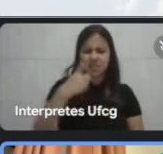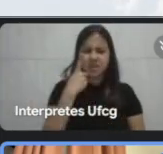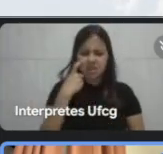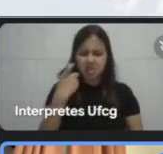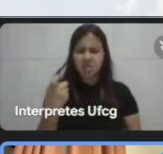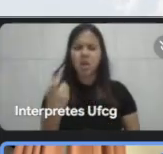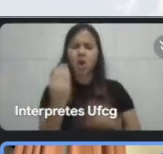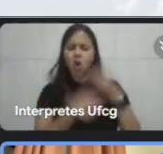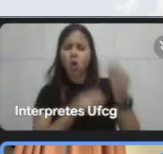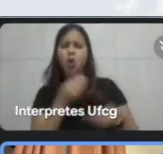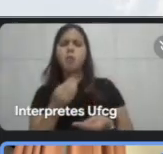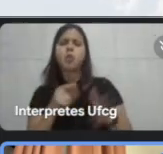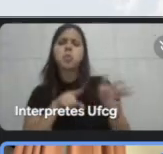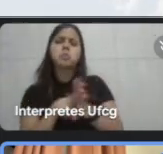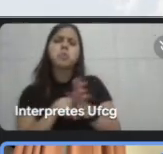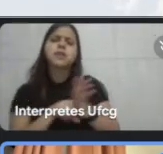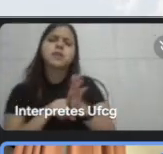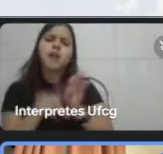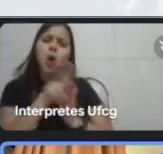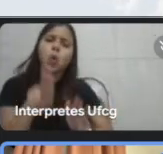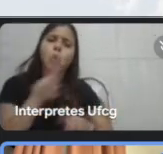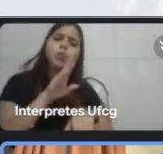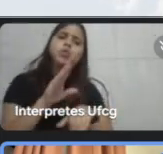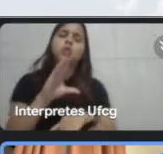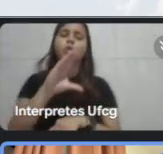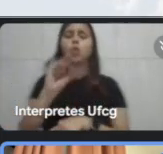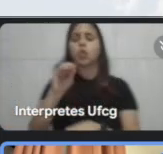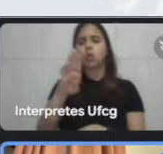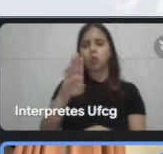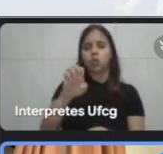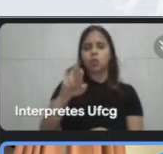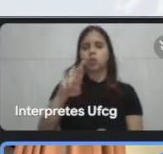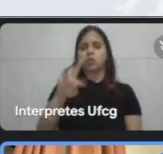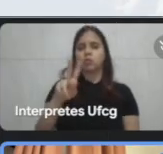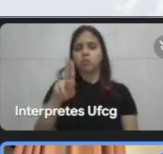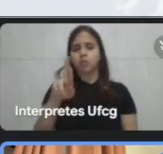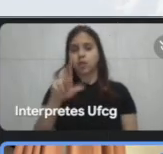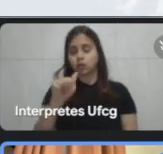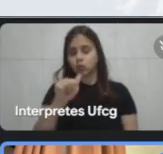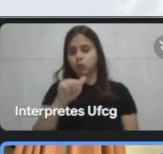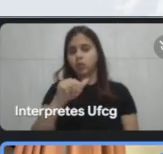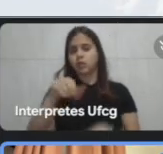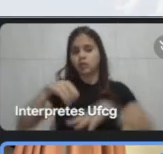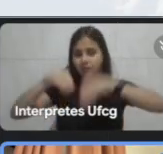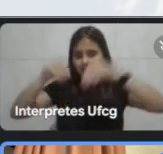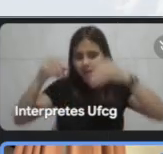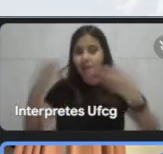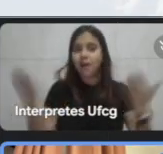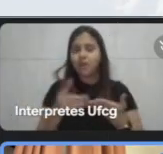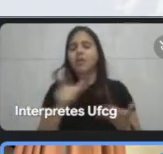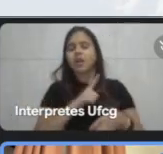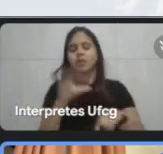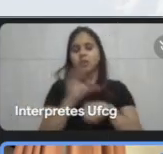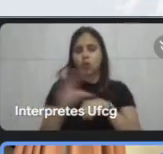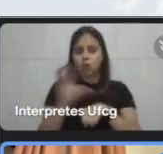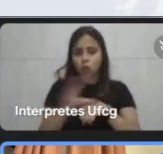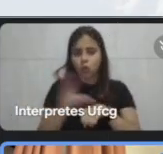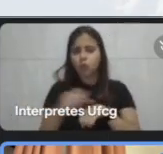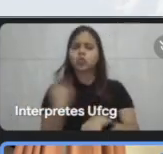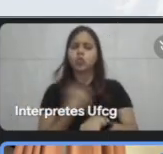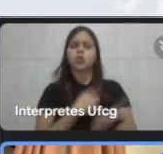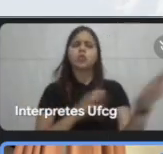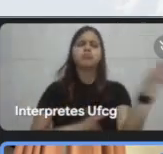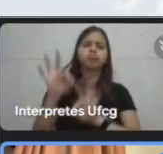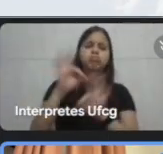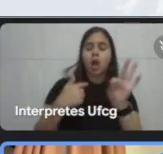simulação, de uso e cobertura da terra, eu já fiz um curso do Molus, mas agora vai ter um curso da Rita com Dinâmica Ego. A gente vai organizar, eu